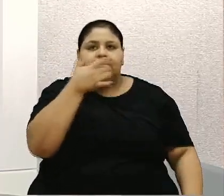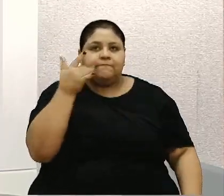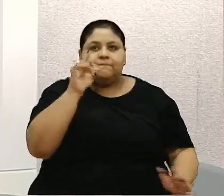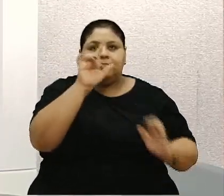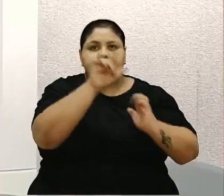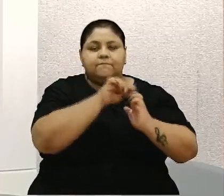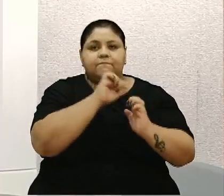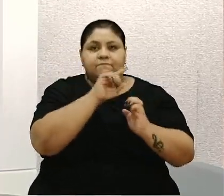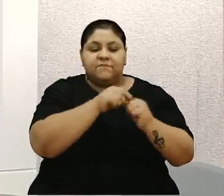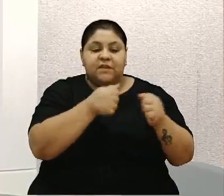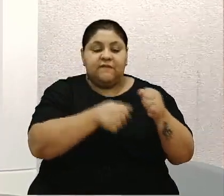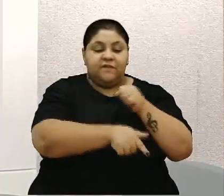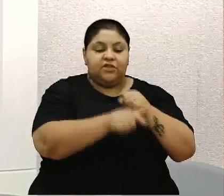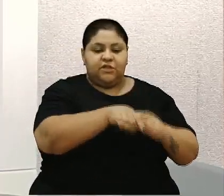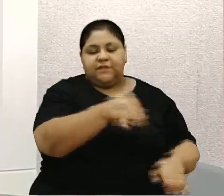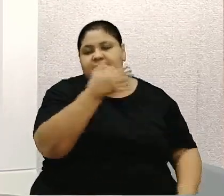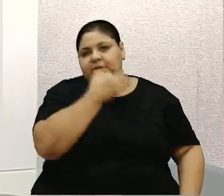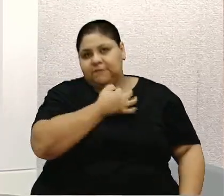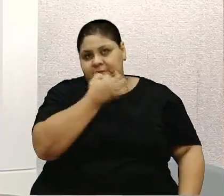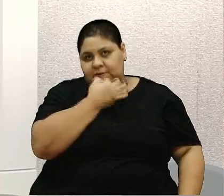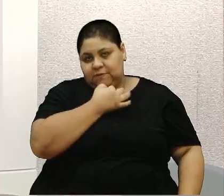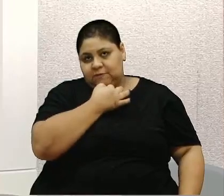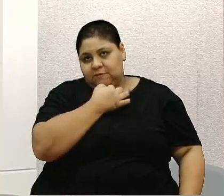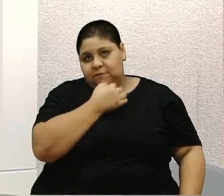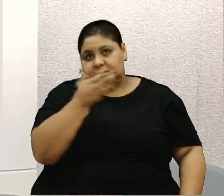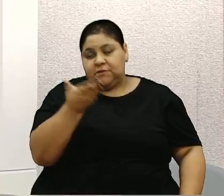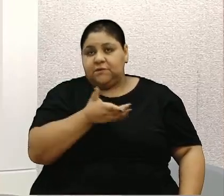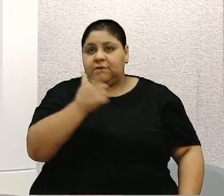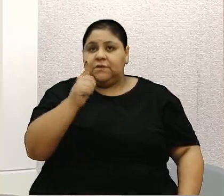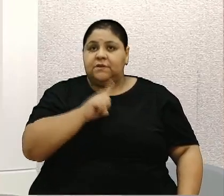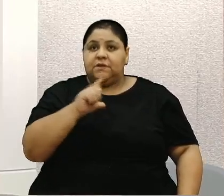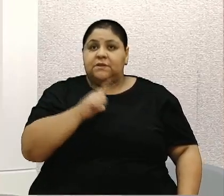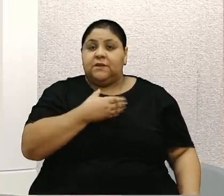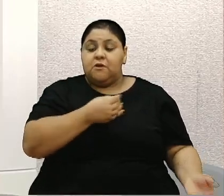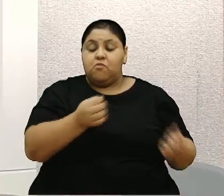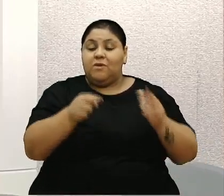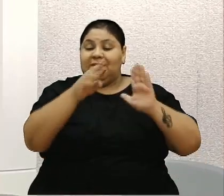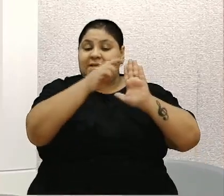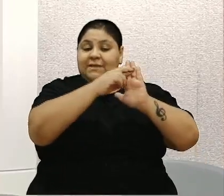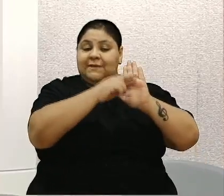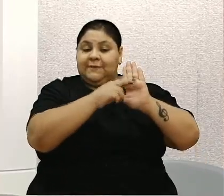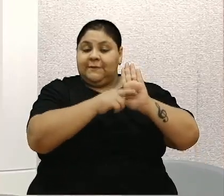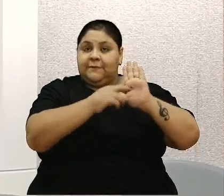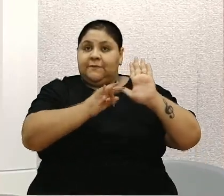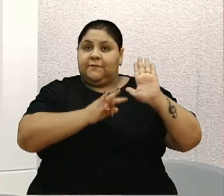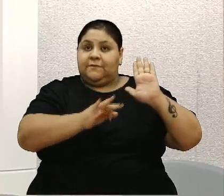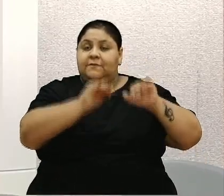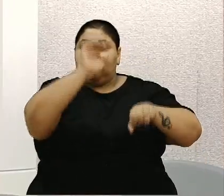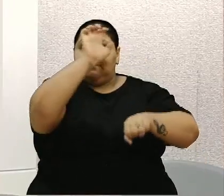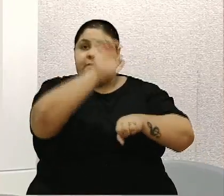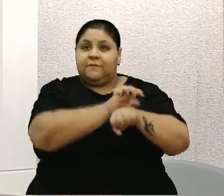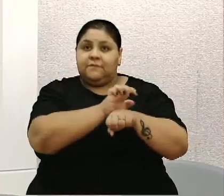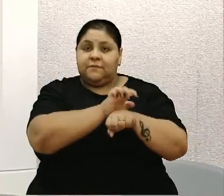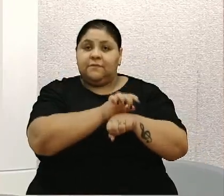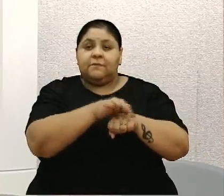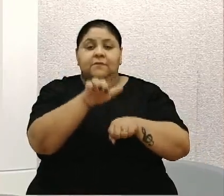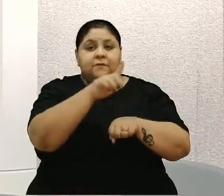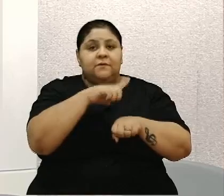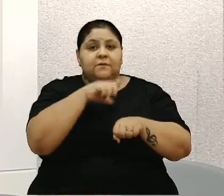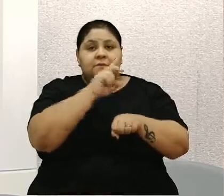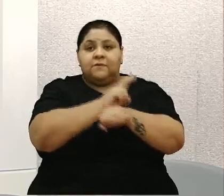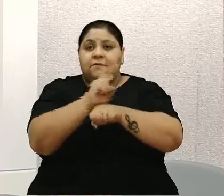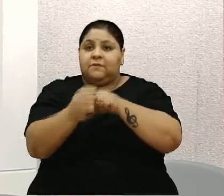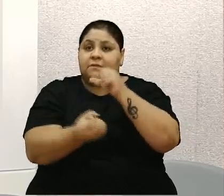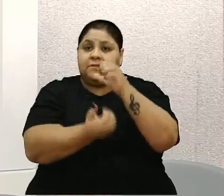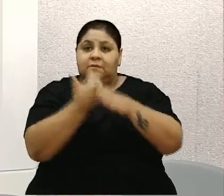que quer investir na nossa cidade. Já existem muitas regras federais, estaduais, e nós temos que ter o cuidado para não criar